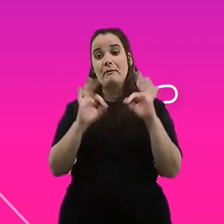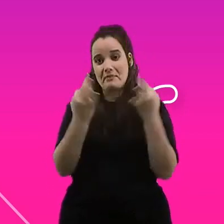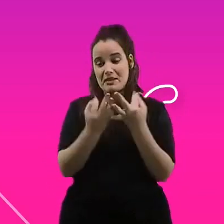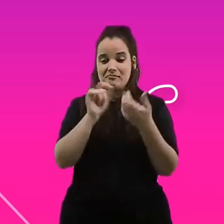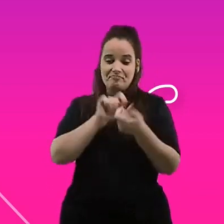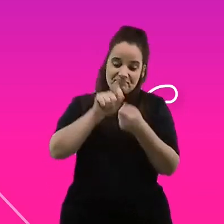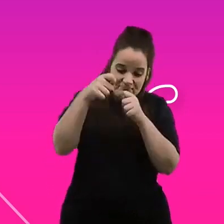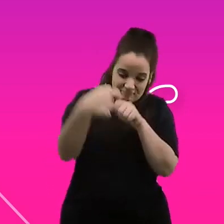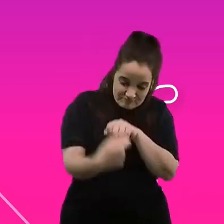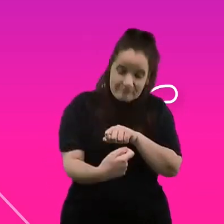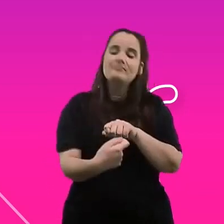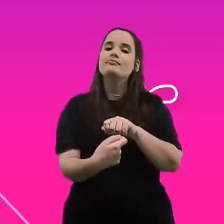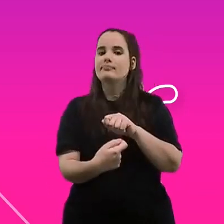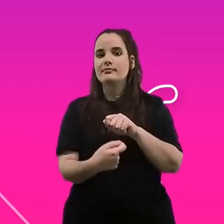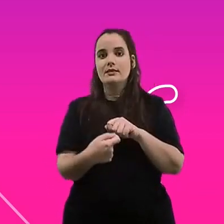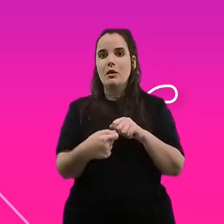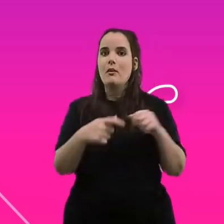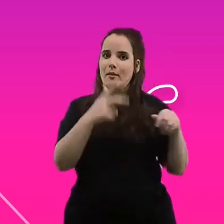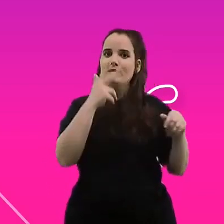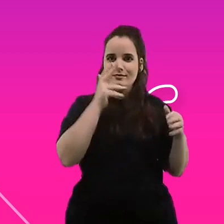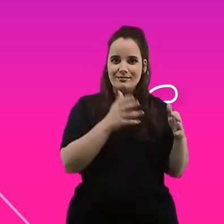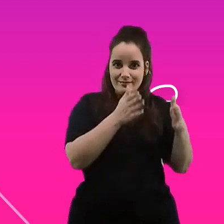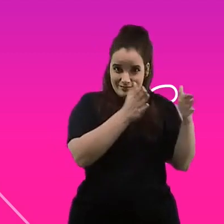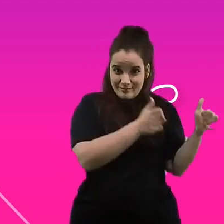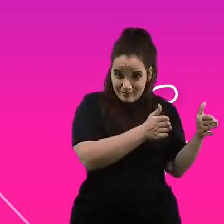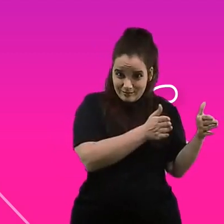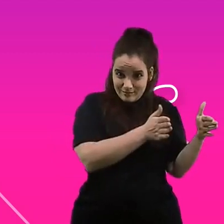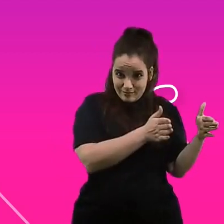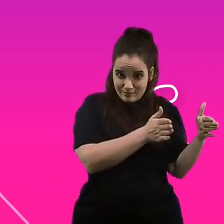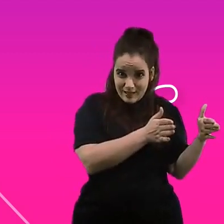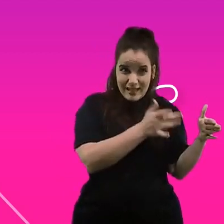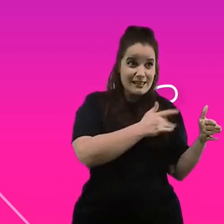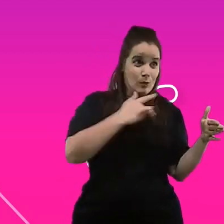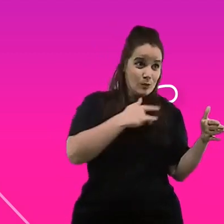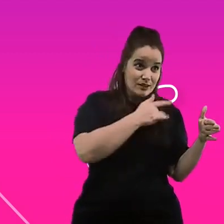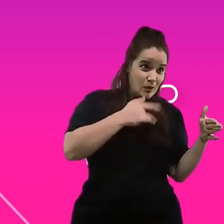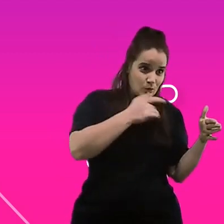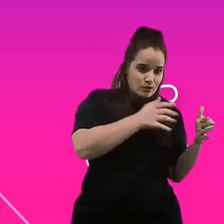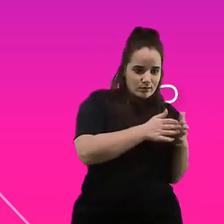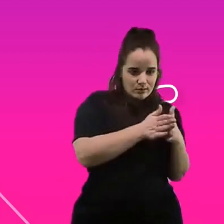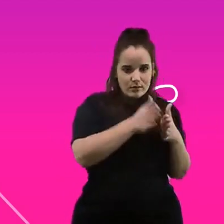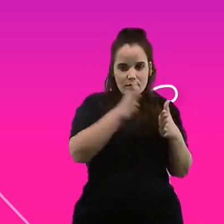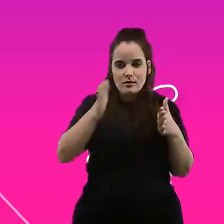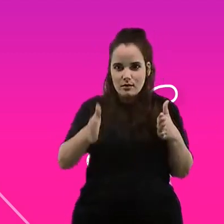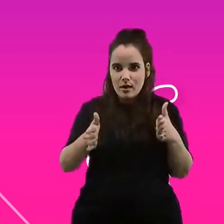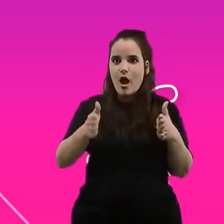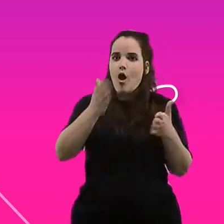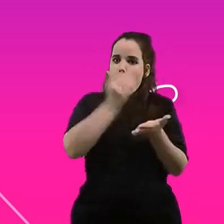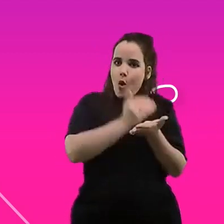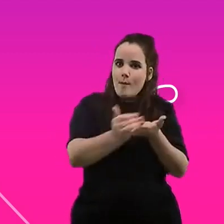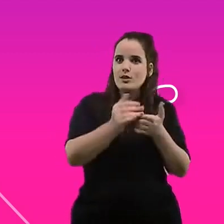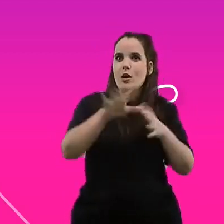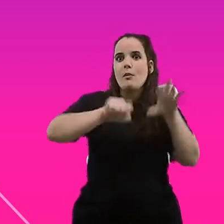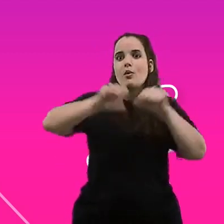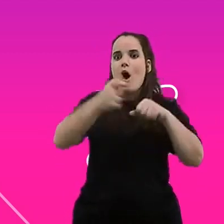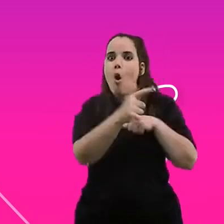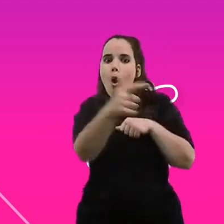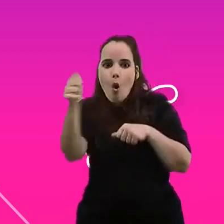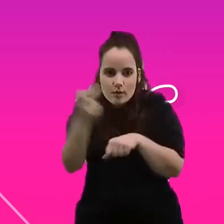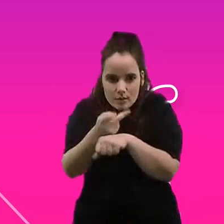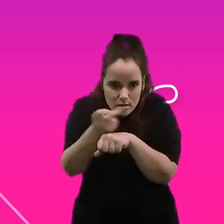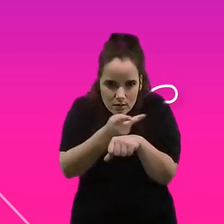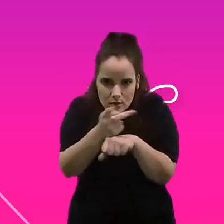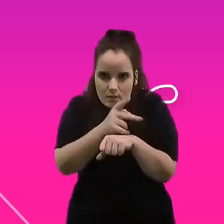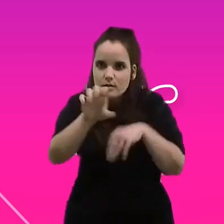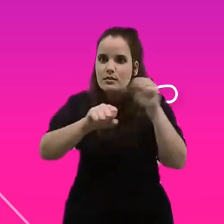gente acompanhou crescimento de categorias, ou crescimento de buscas dentro da plataforma, mas o que trazia por trás disso